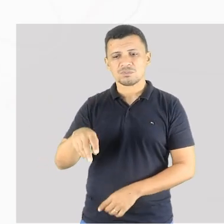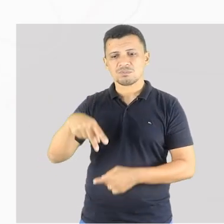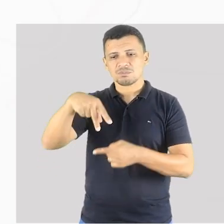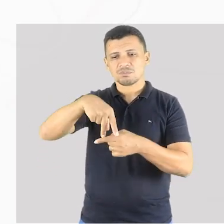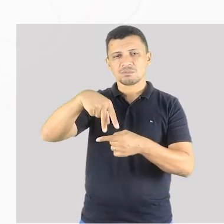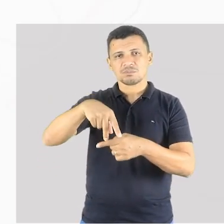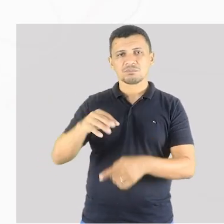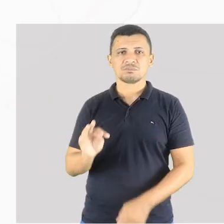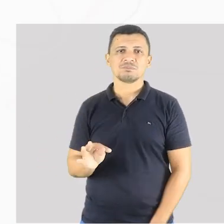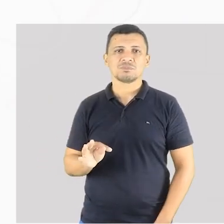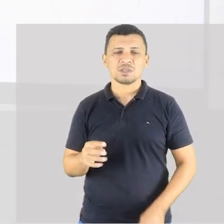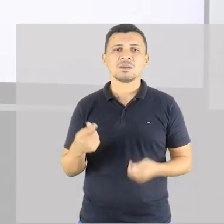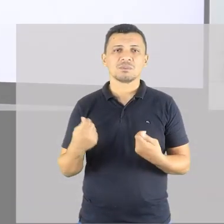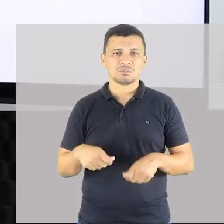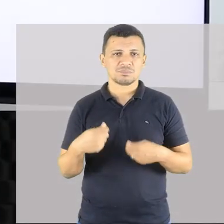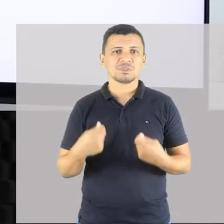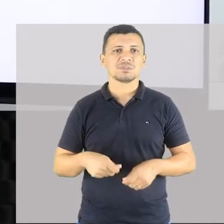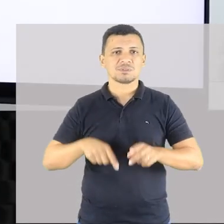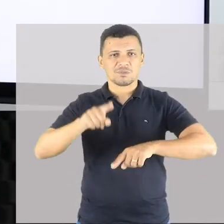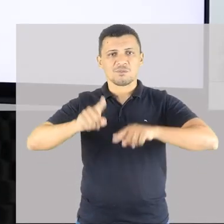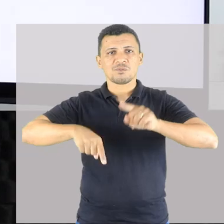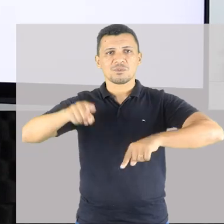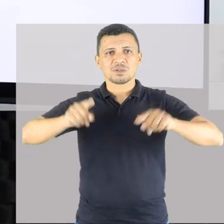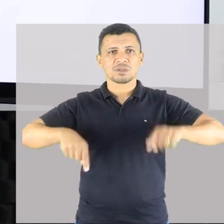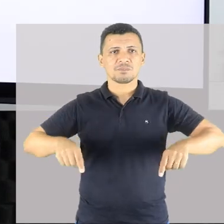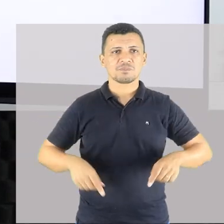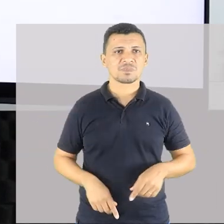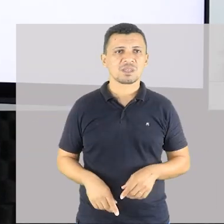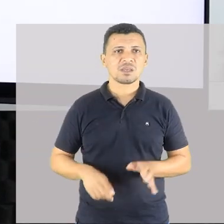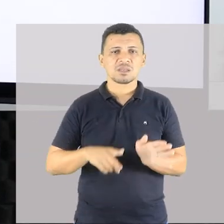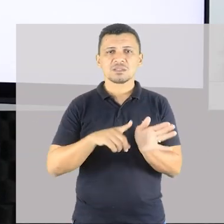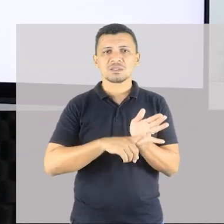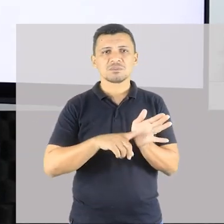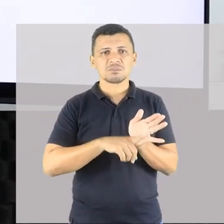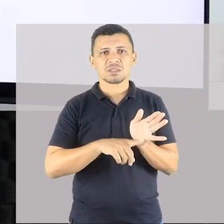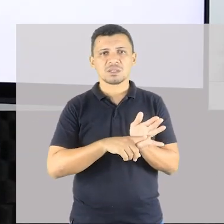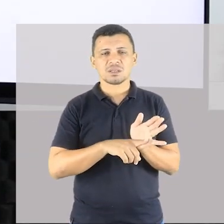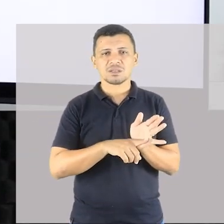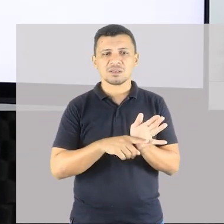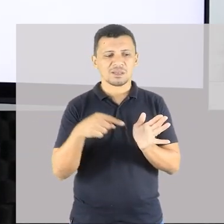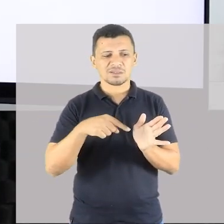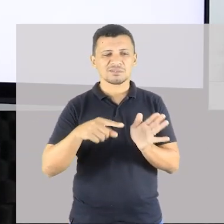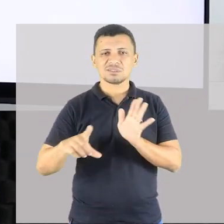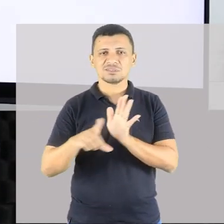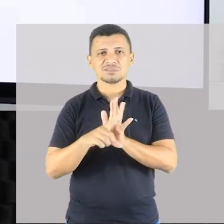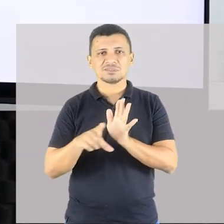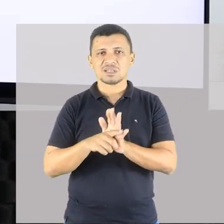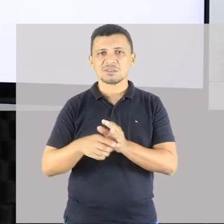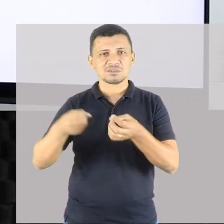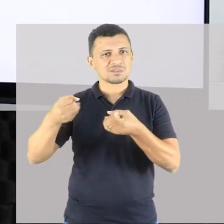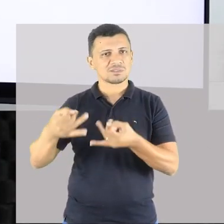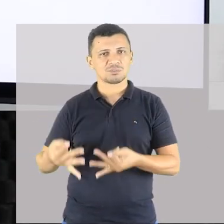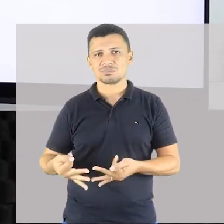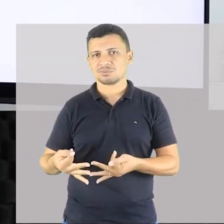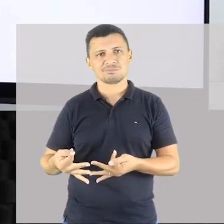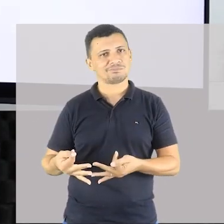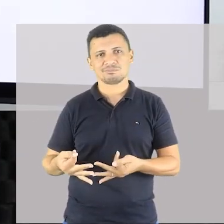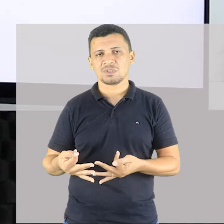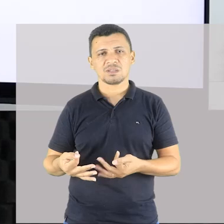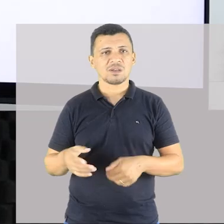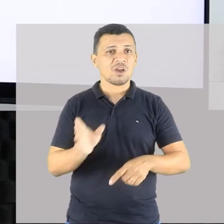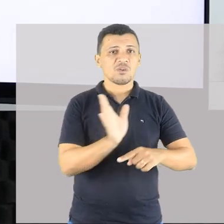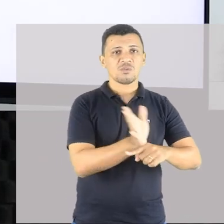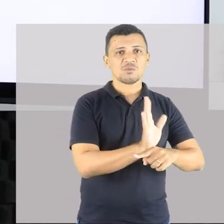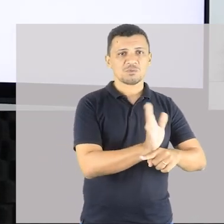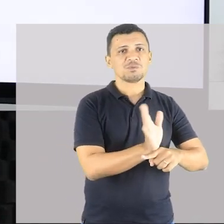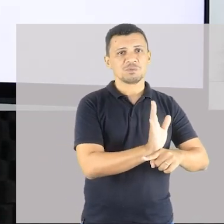que variar o fluxo eletromagnético. Esse menos aqui é de uma lei que não vai dar tempo da gente falar. Porque os nossos vídeos, vocês já perceberam,